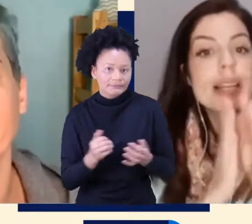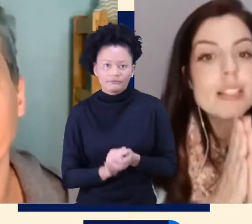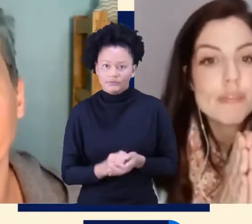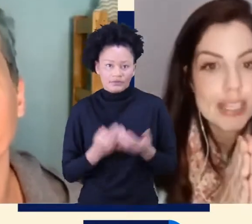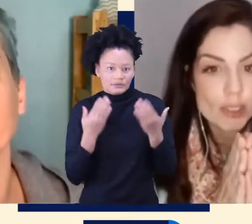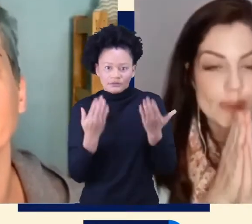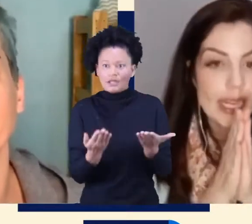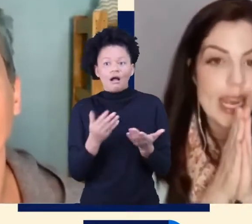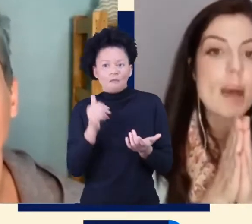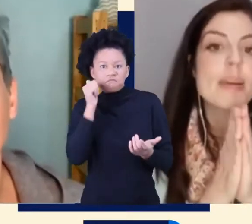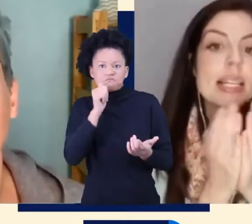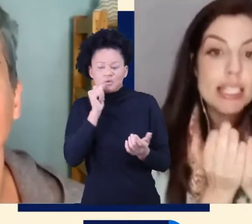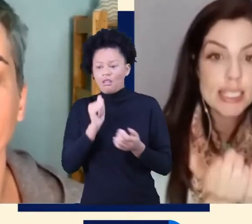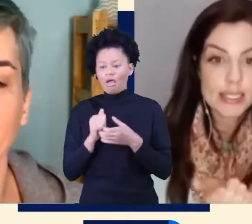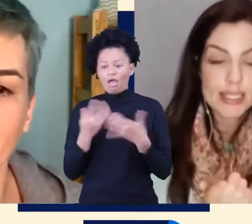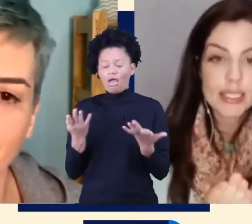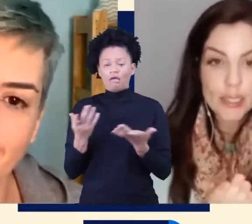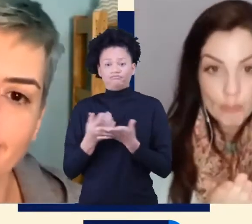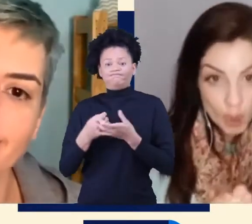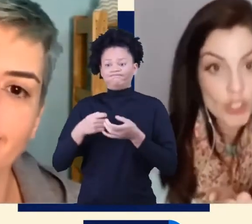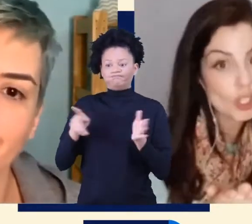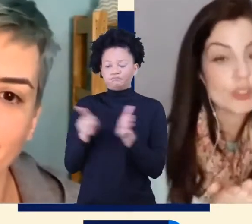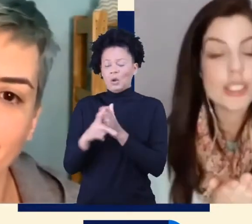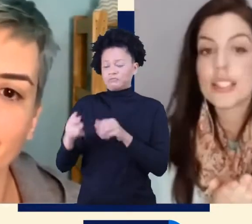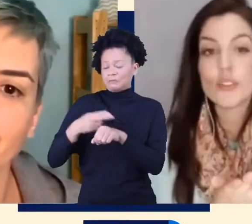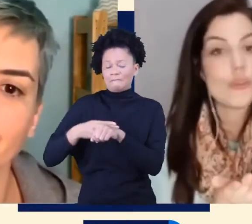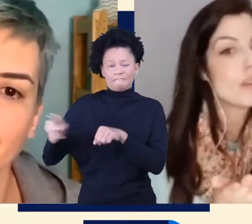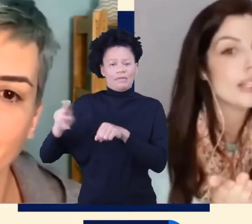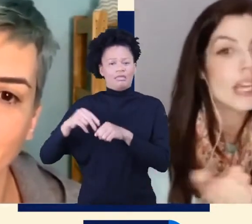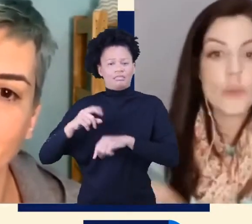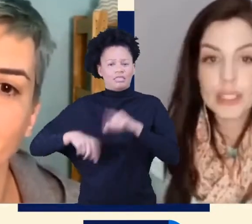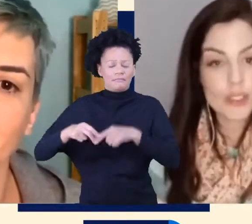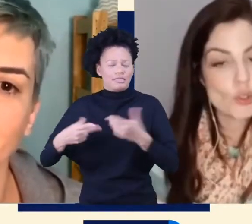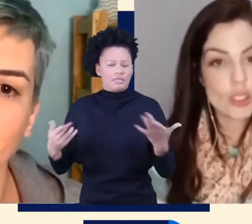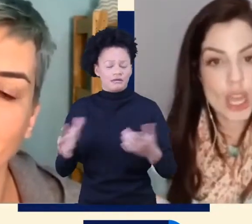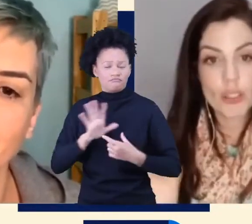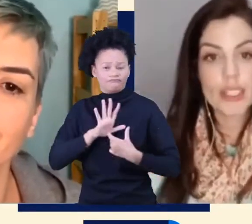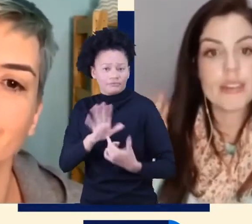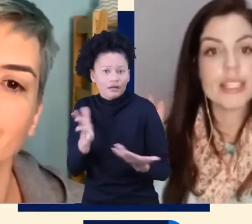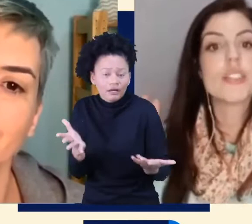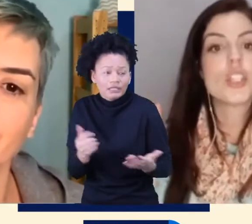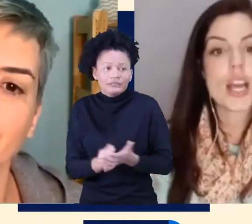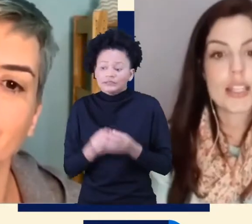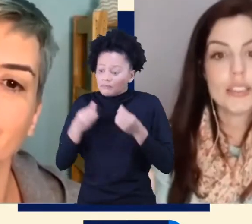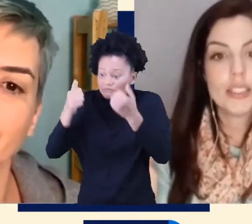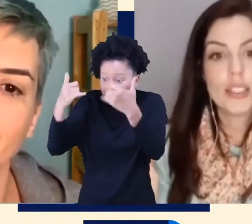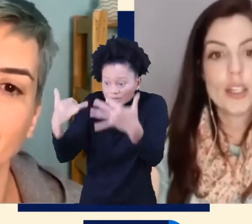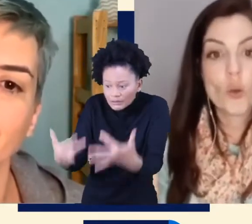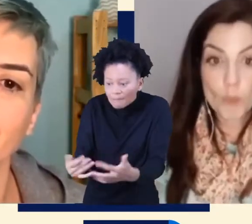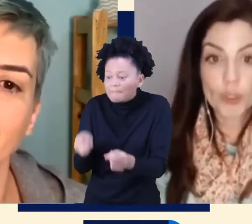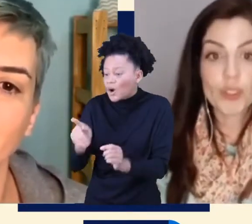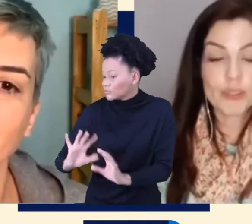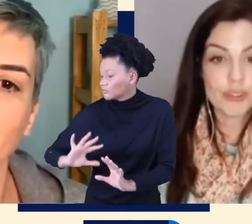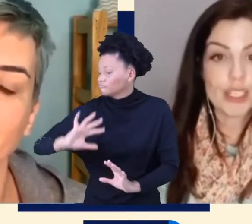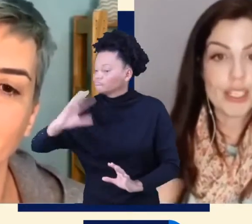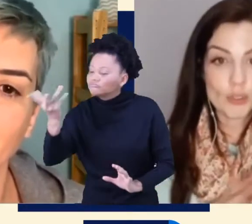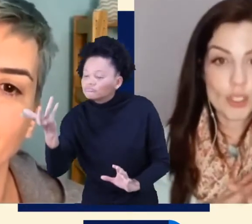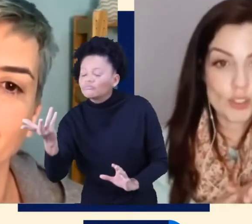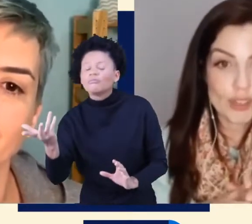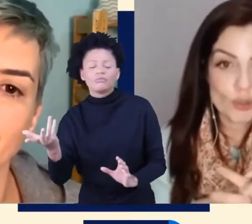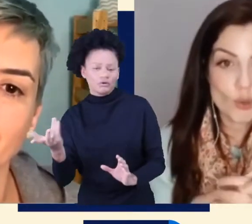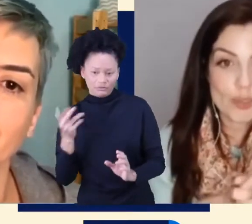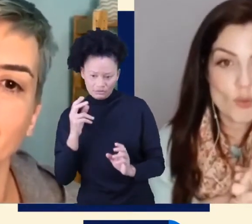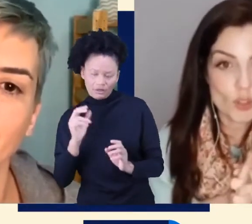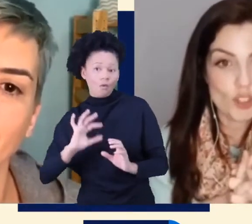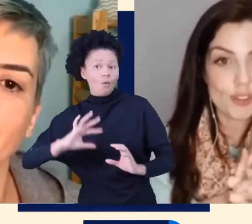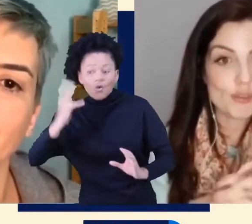Então, como é que você vai explicar para a criança que pode acontecer de forma não intencional que ela vai dar de cara com pornografia? É isso que a